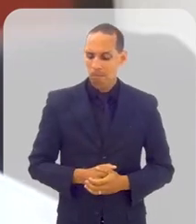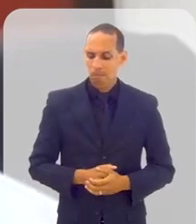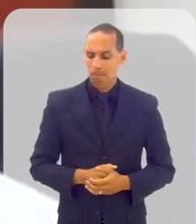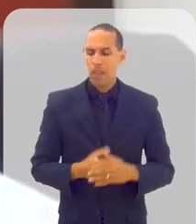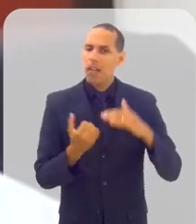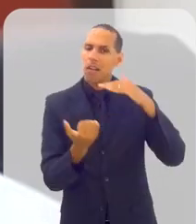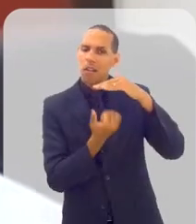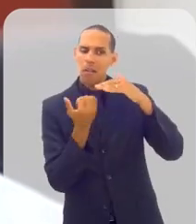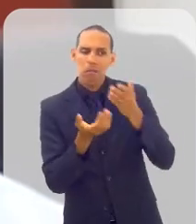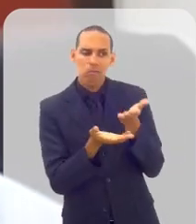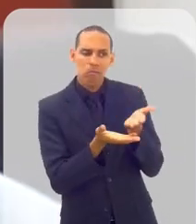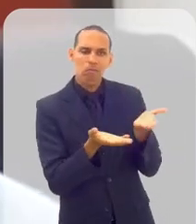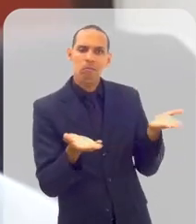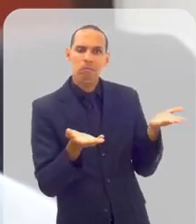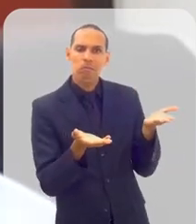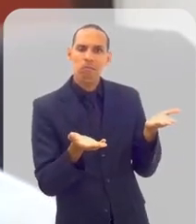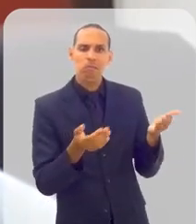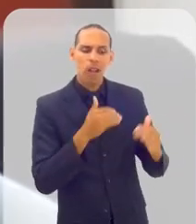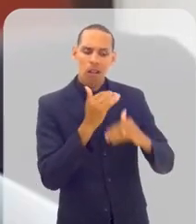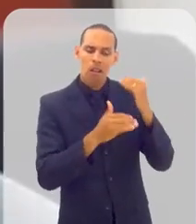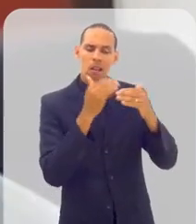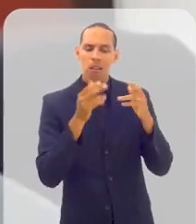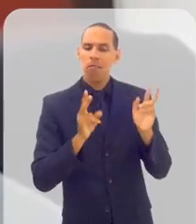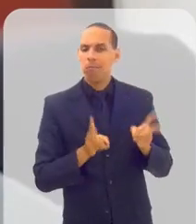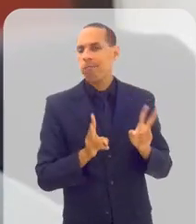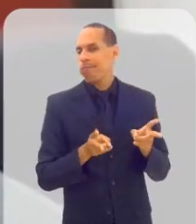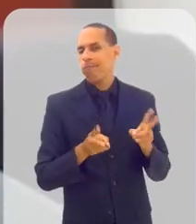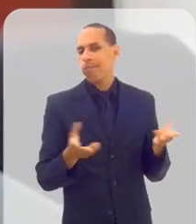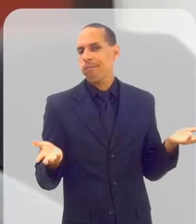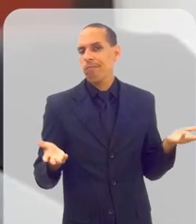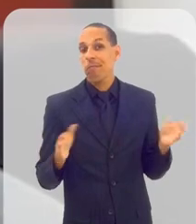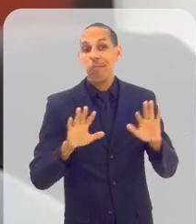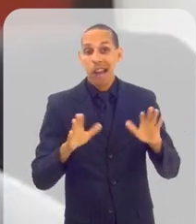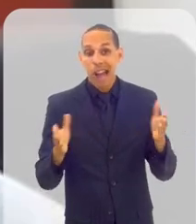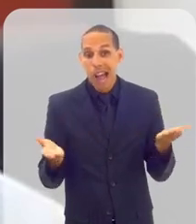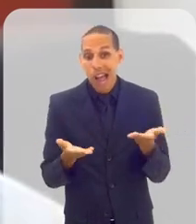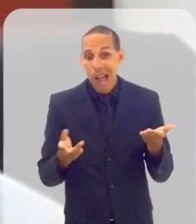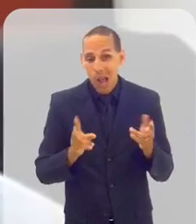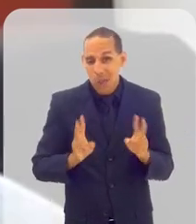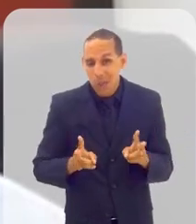supor, as nossas empresas vão continuar crescendo. Do jeito que está,